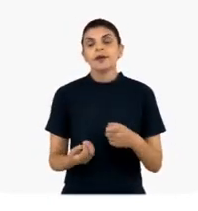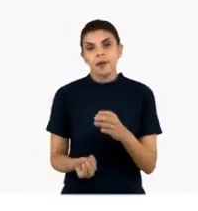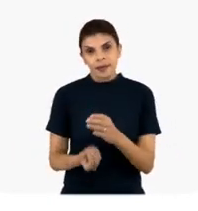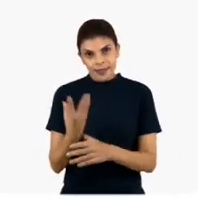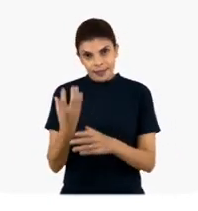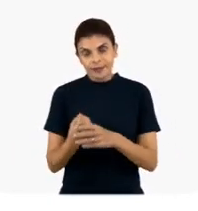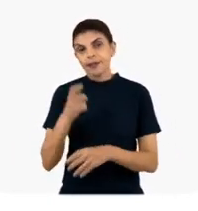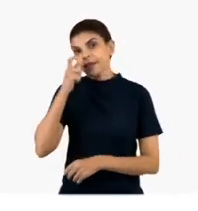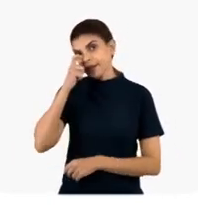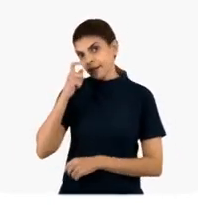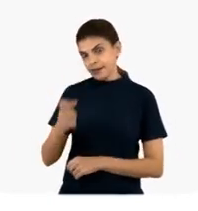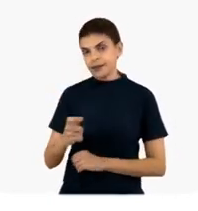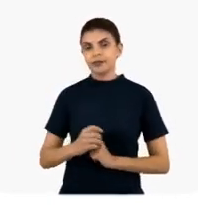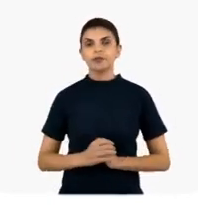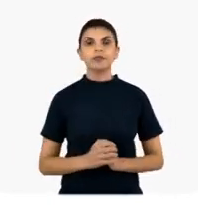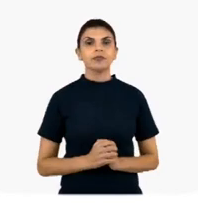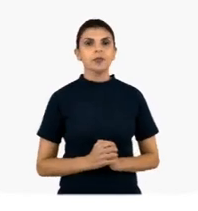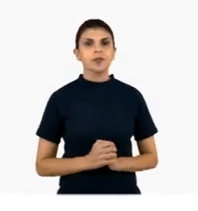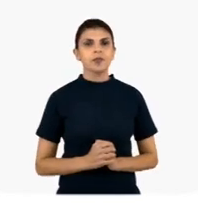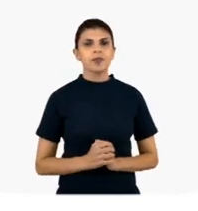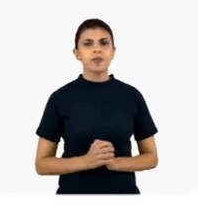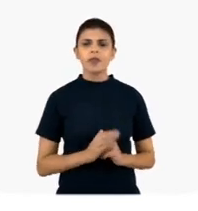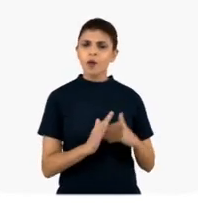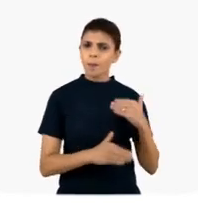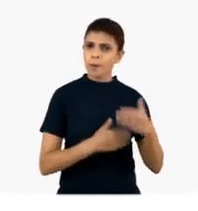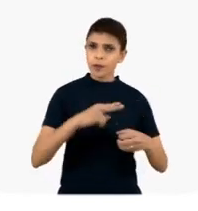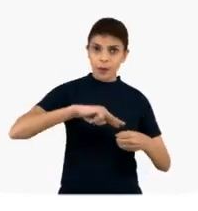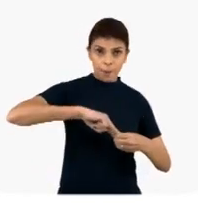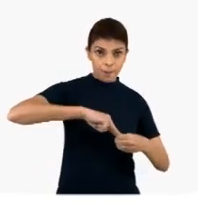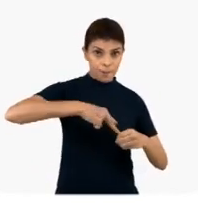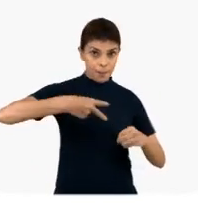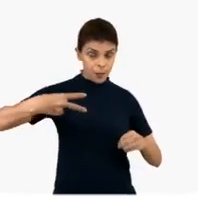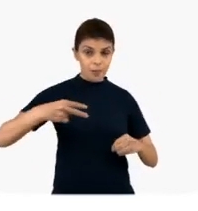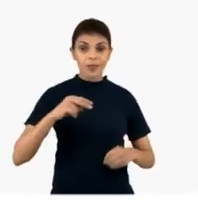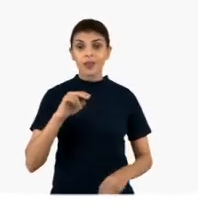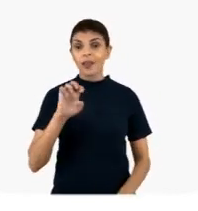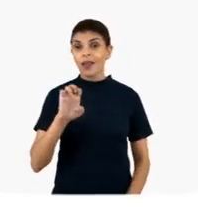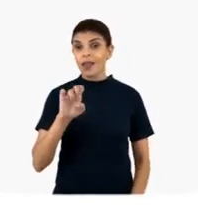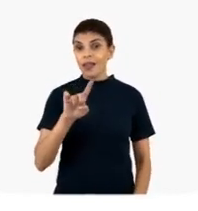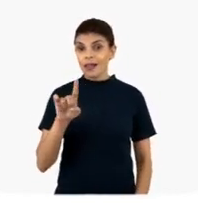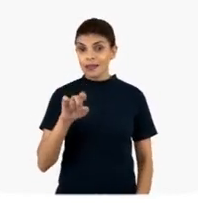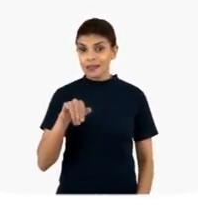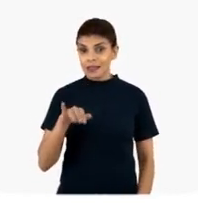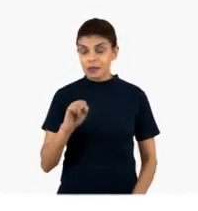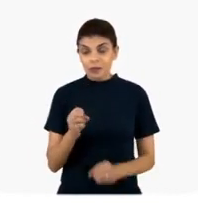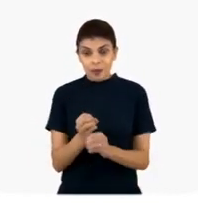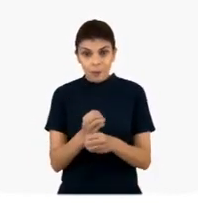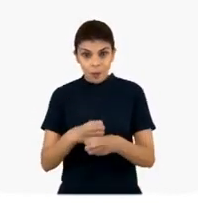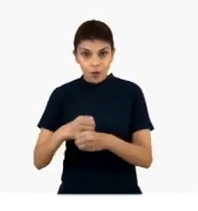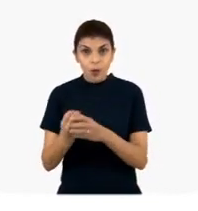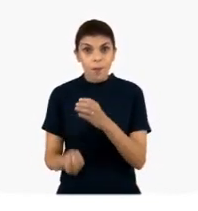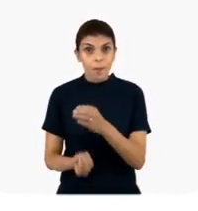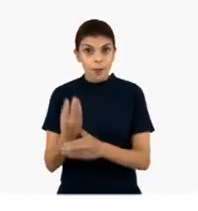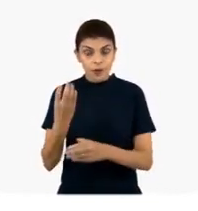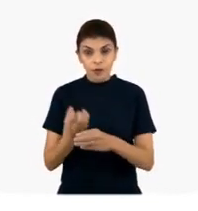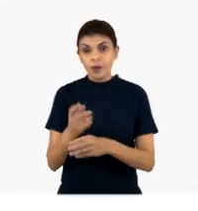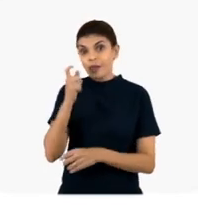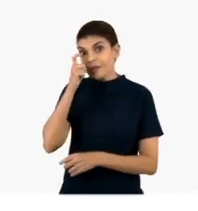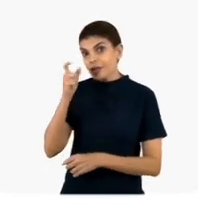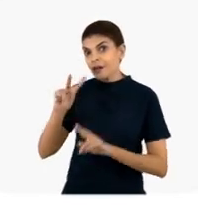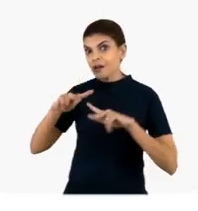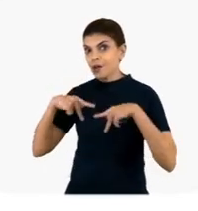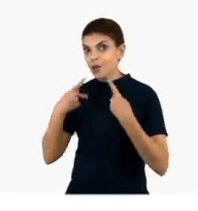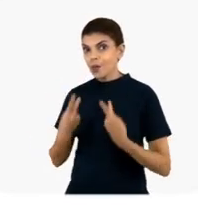gerar um produto de interesse. O processo biotecnológico utiliza enzimas e micro-organismos para produzir seus